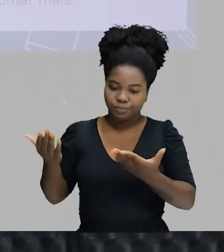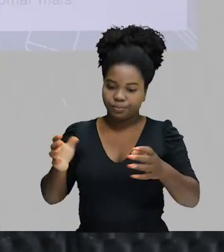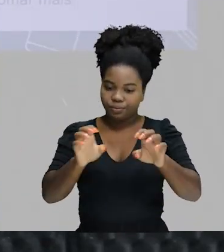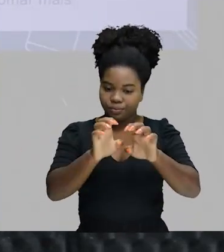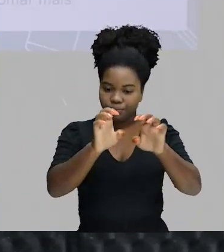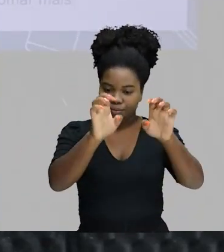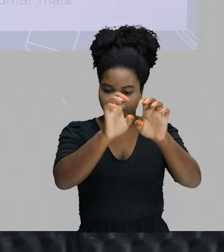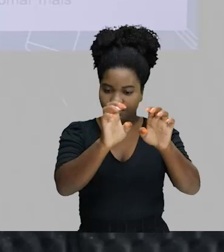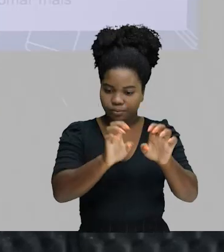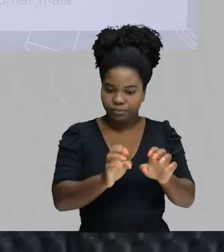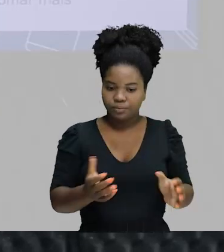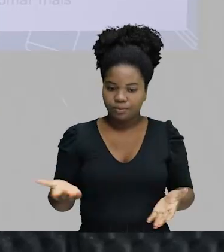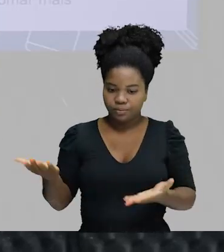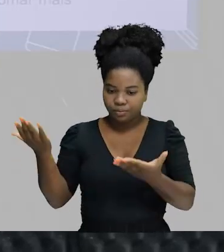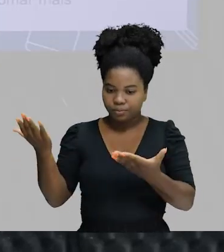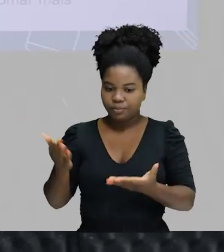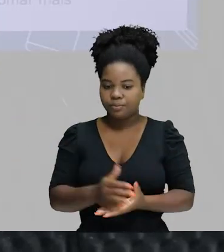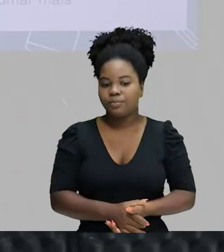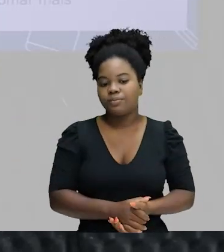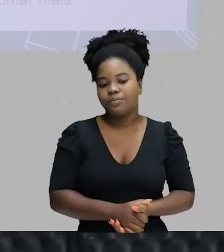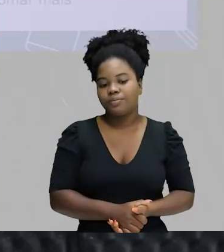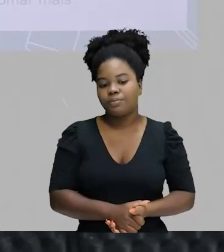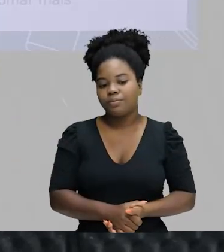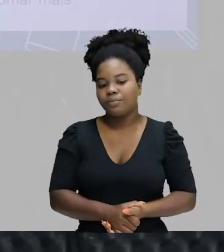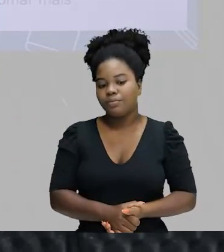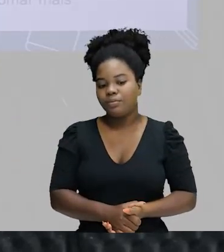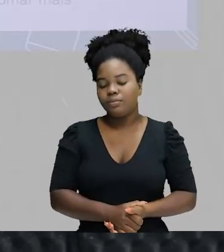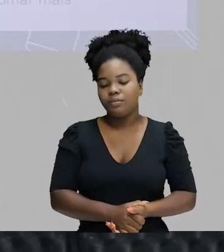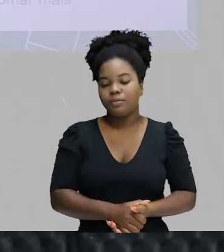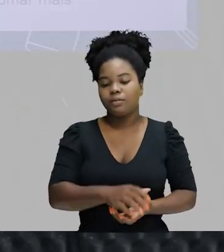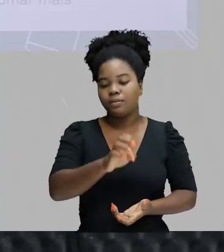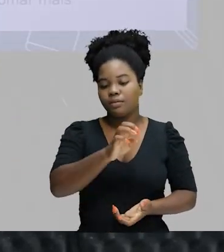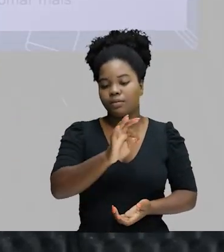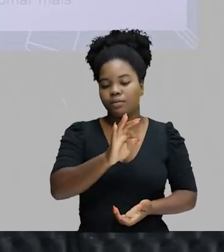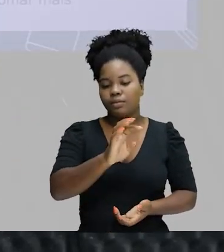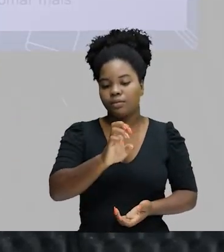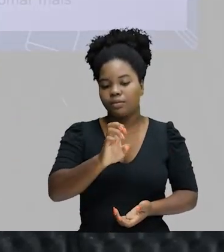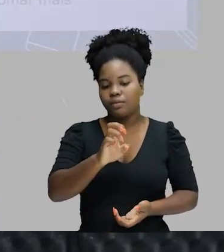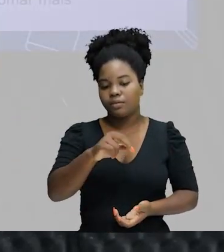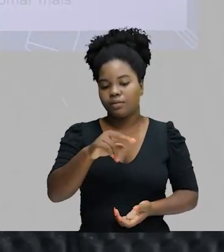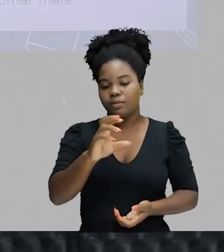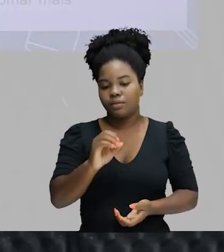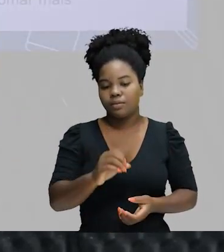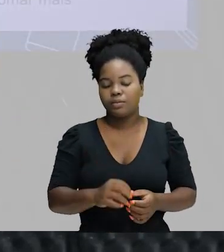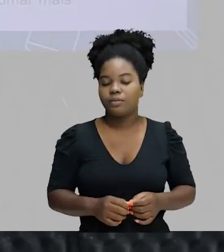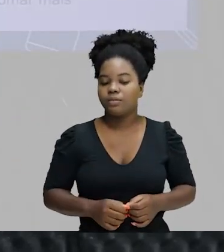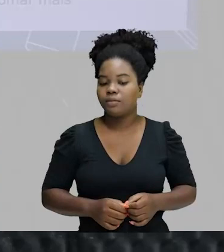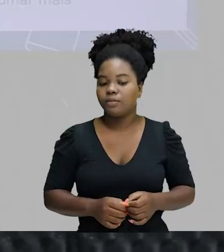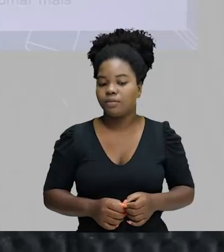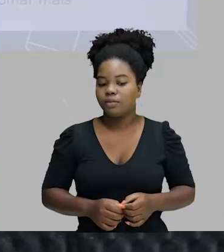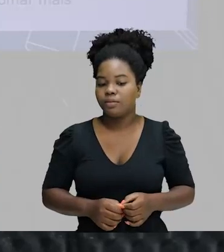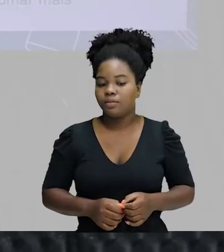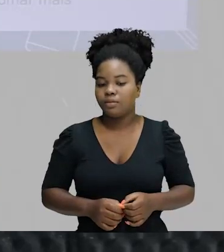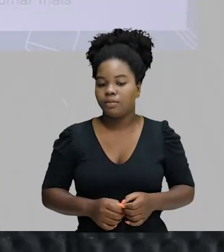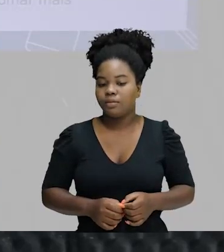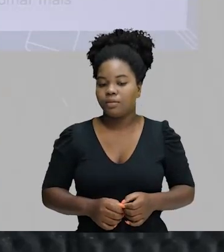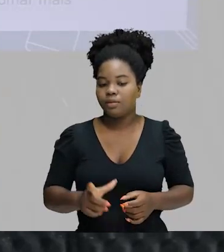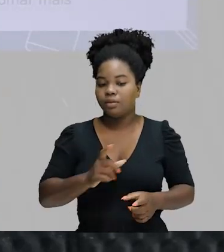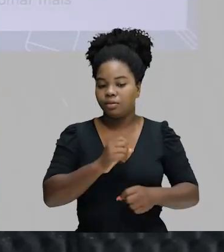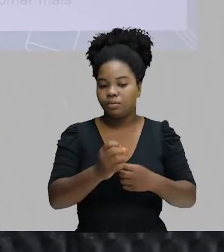que podemos chamar também de eteno, certo? É um tipo de alceno. Aí ele vai sofrer uma reação